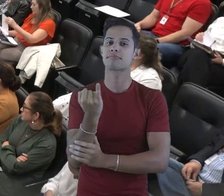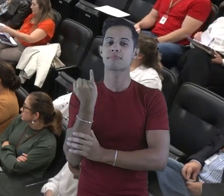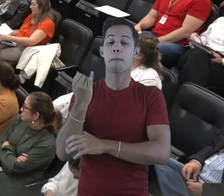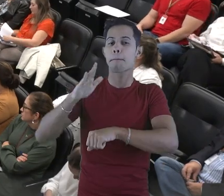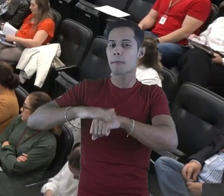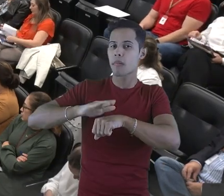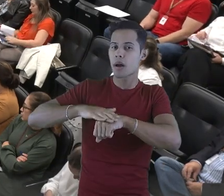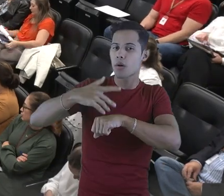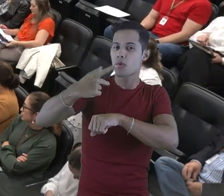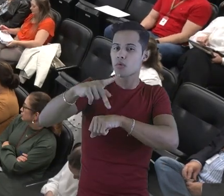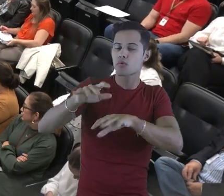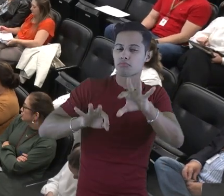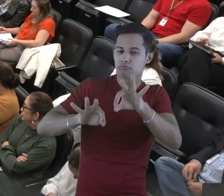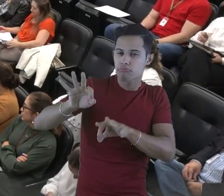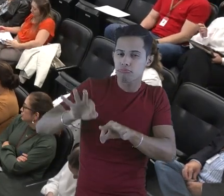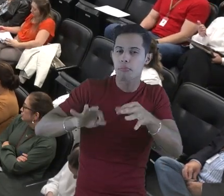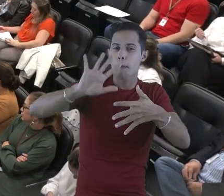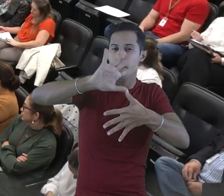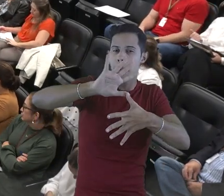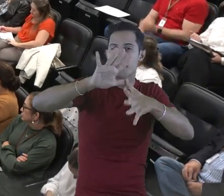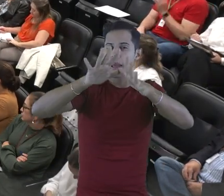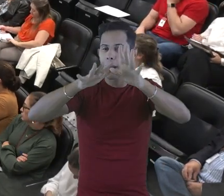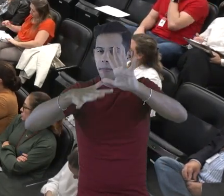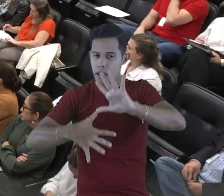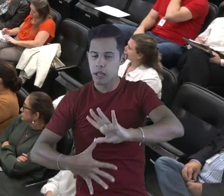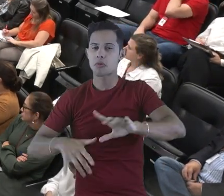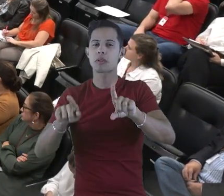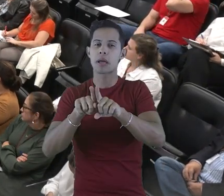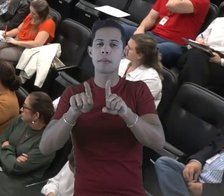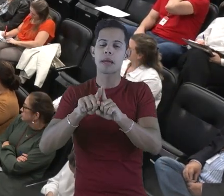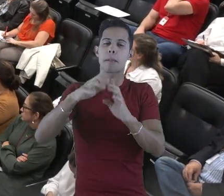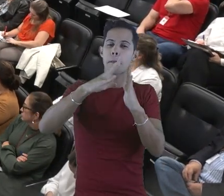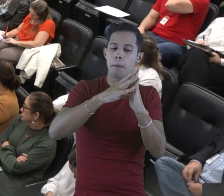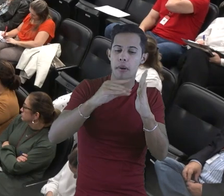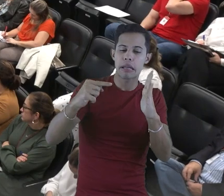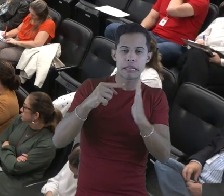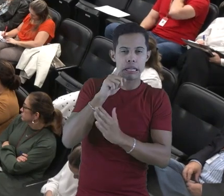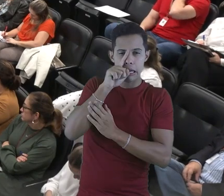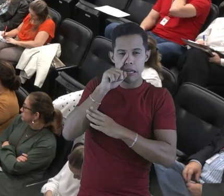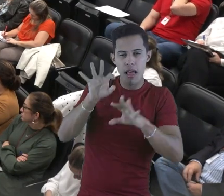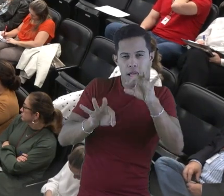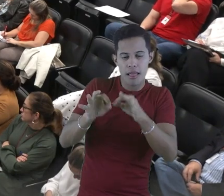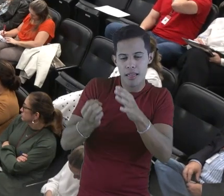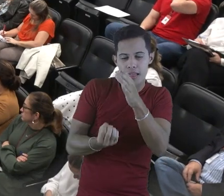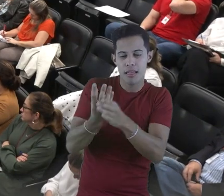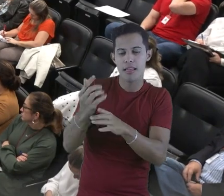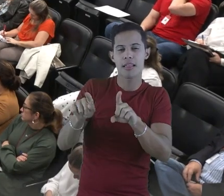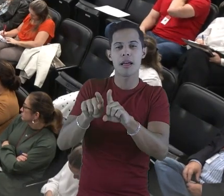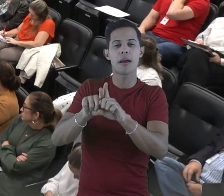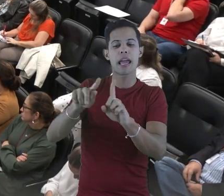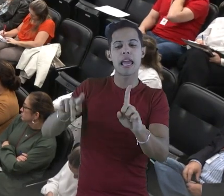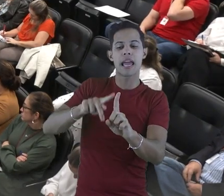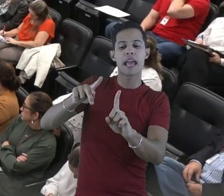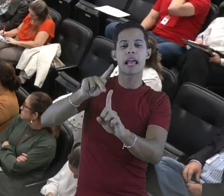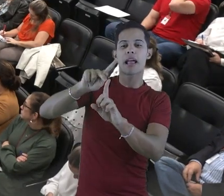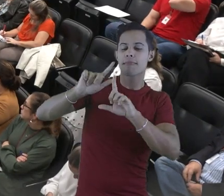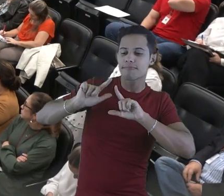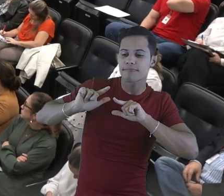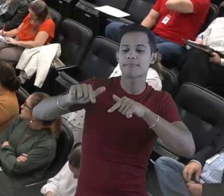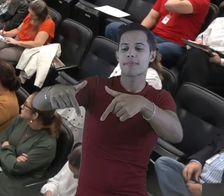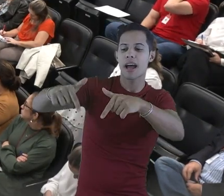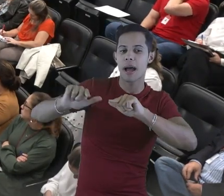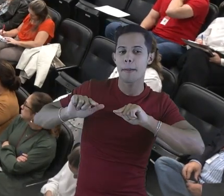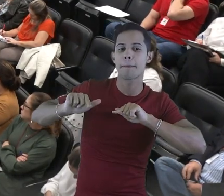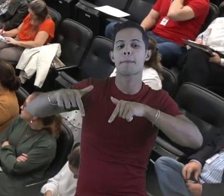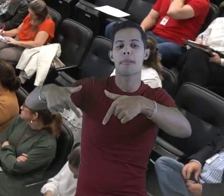matriz de risco e um bom plano de ação para execução desses planos de ação no tempo ainda que tenha vazado ainda